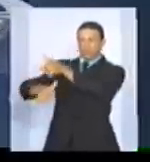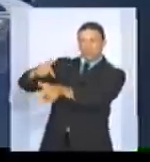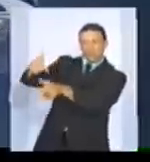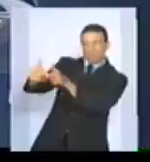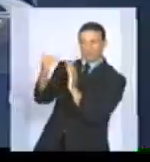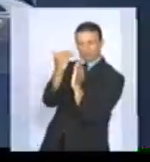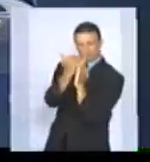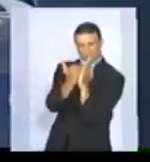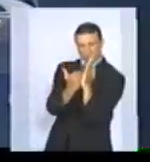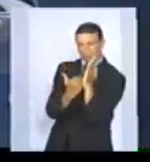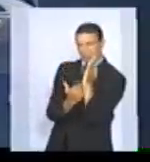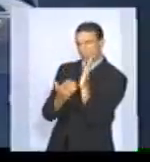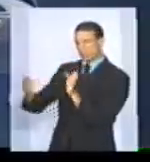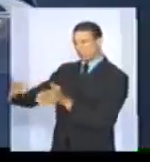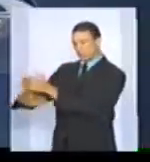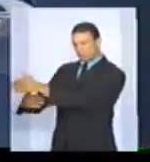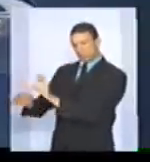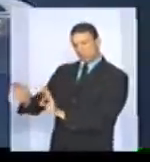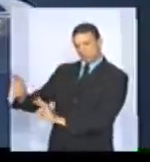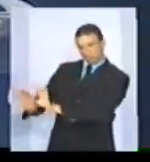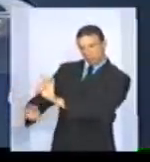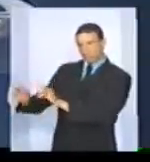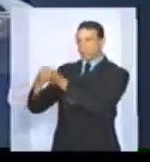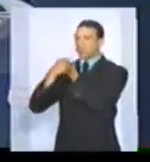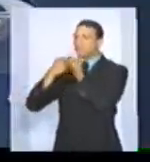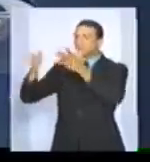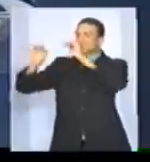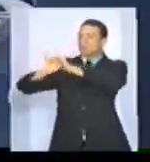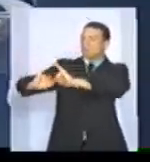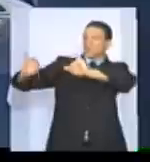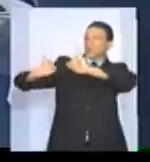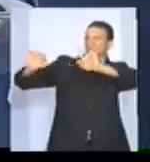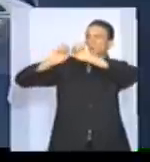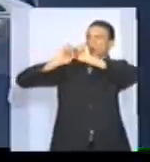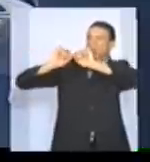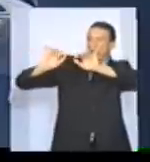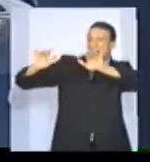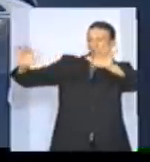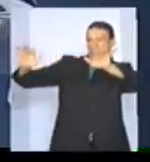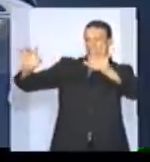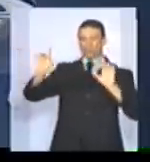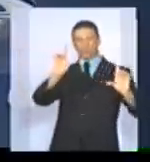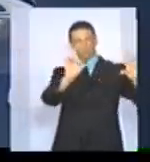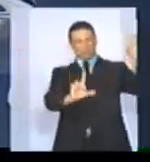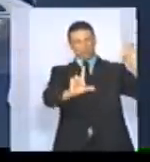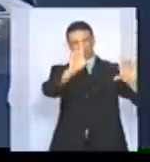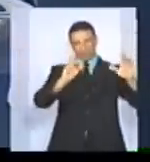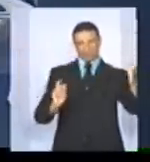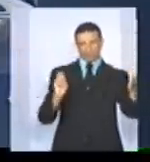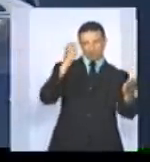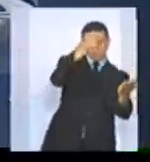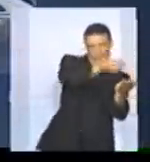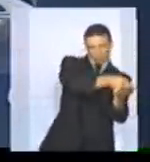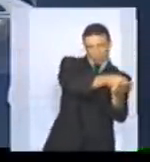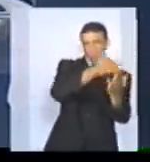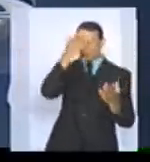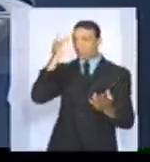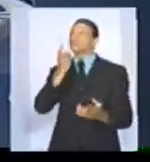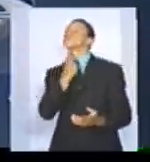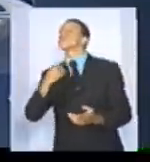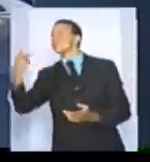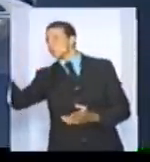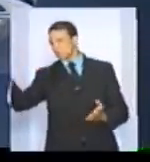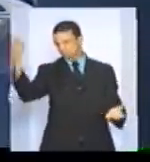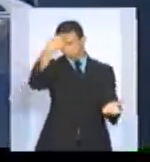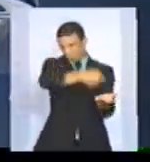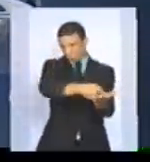programação, empacotamento e, pasmem, publicidade. É notório que os programas de TV por assinatura são vendidos de acordo com a vontade de quem compra. Se o usuário